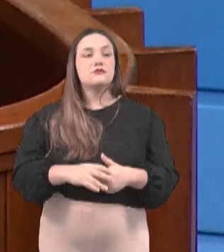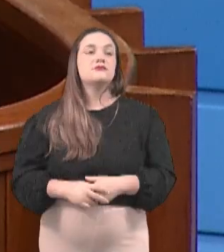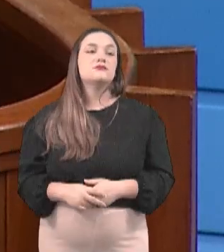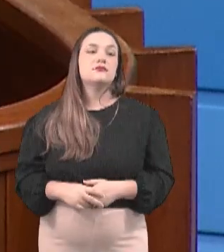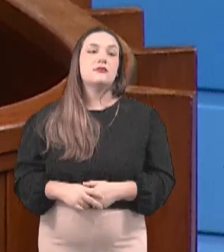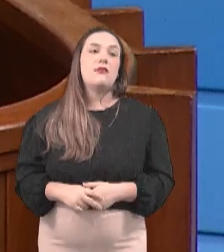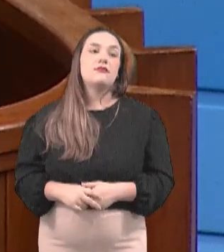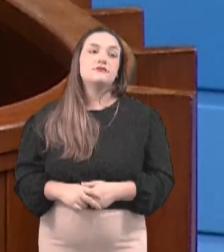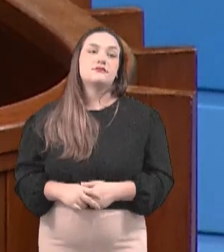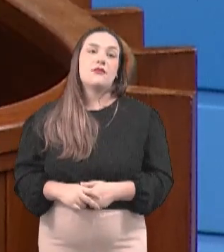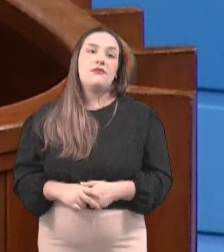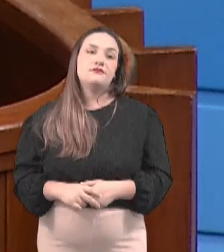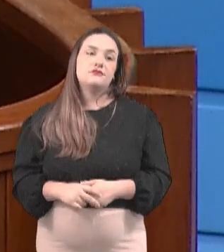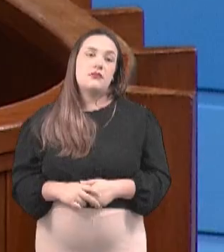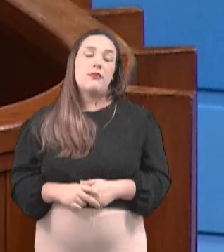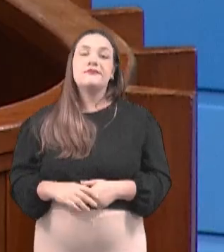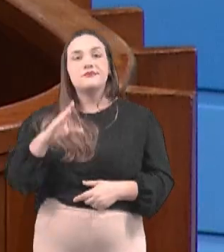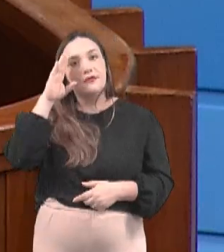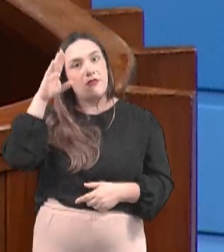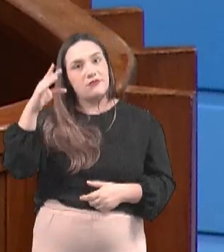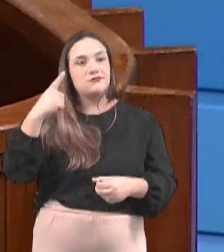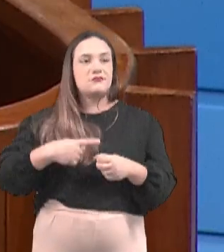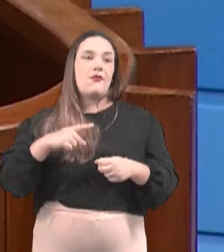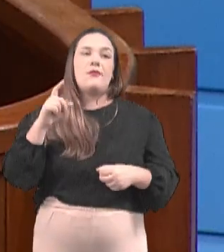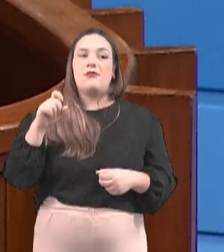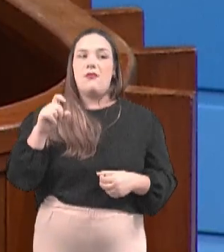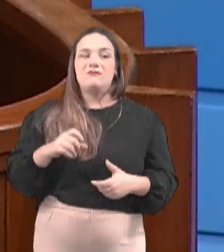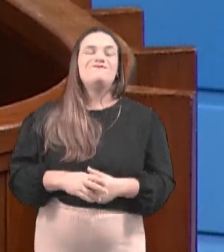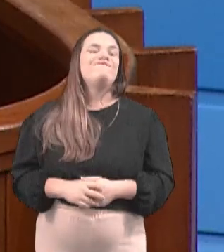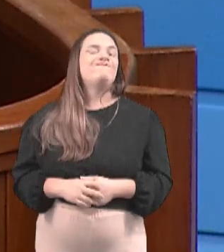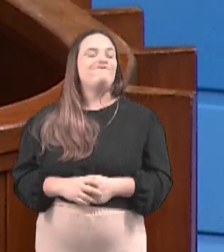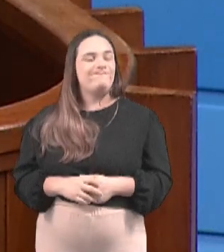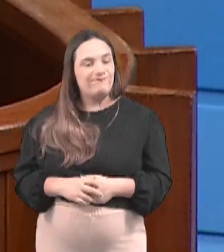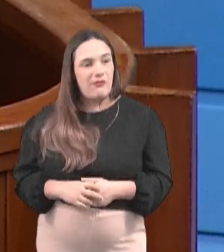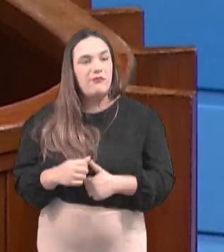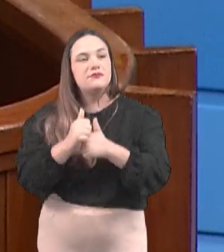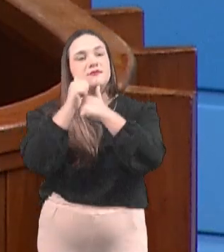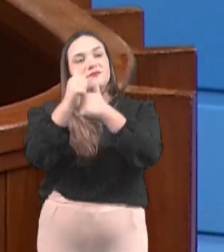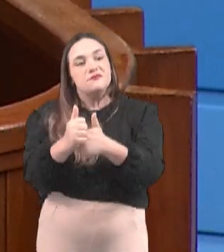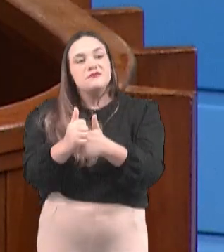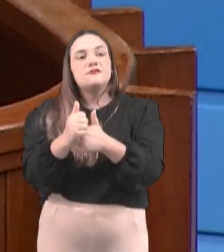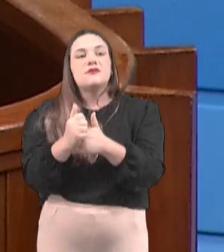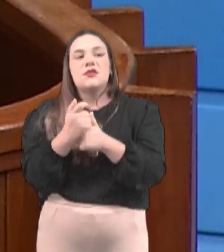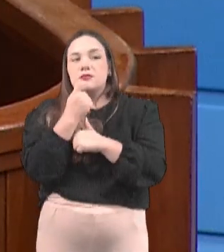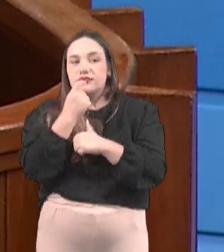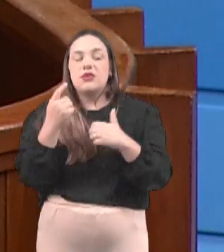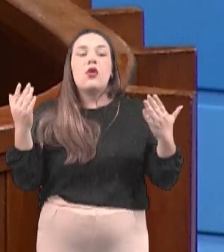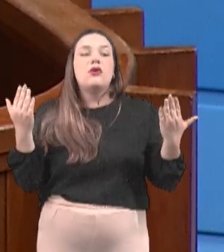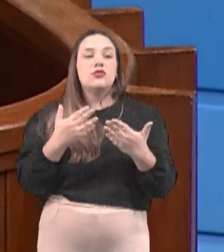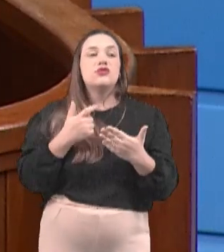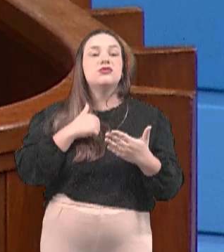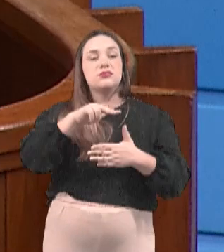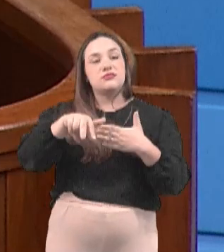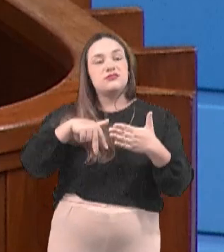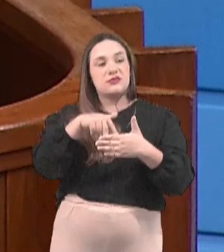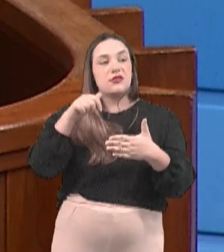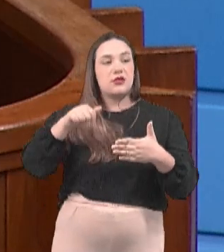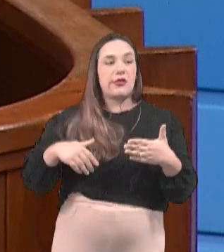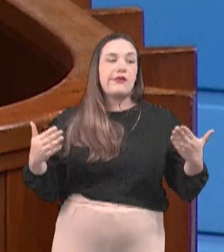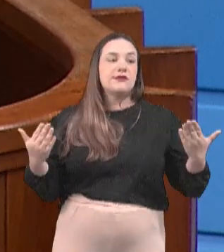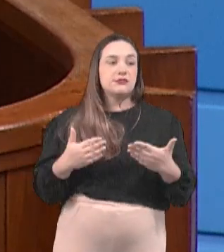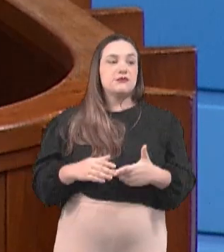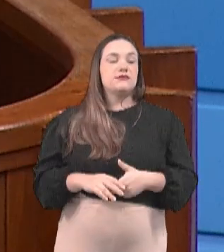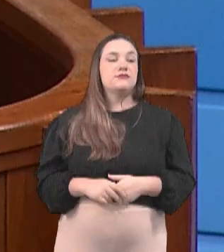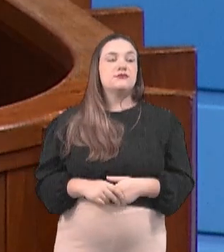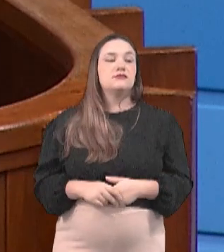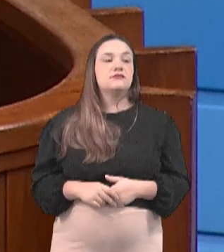escola, sobretudo em Dourados, onde a gente está acompanhando isso de perto. Então, o que eu venho aqui dizer e trazer com